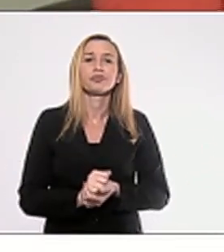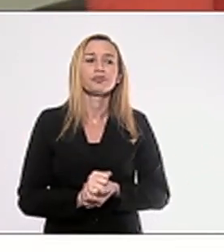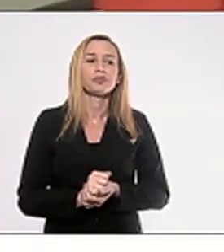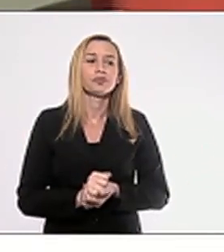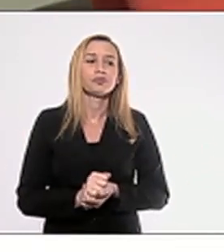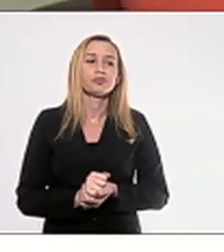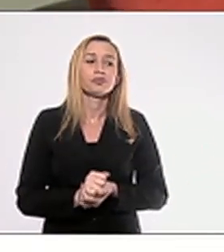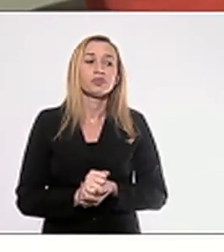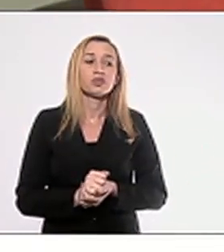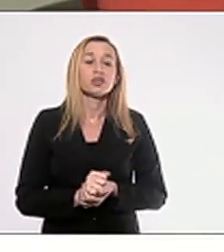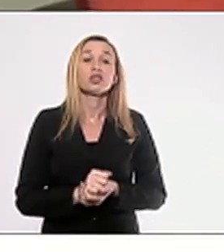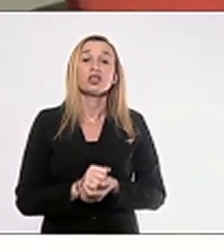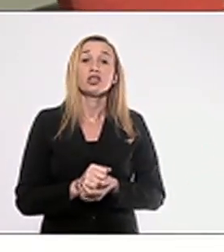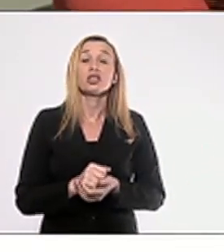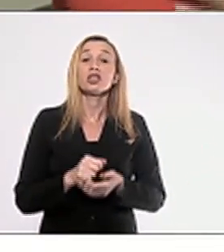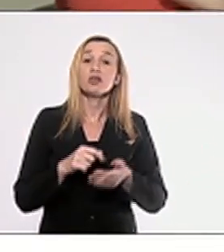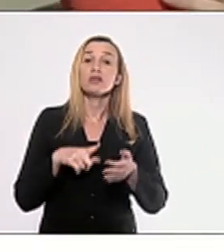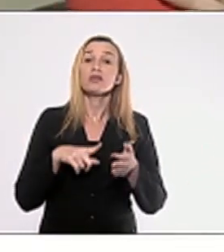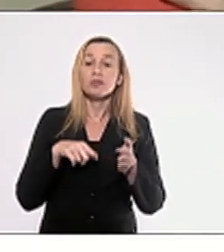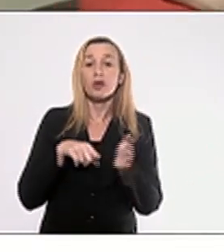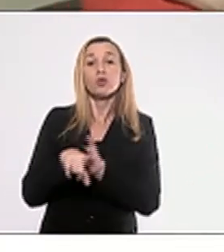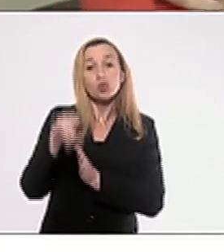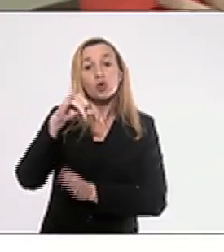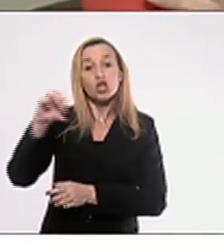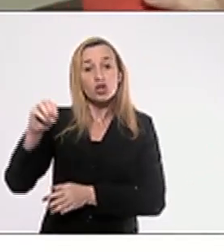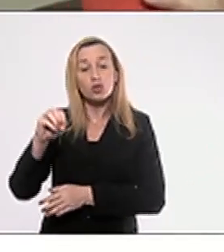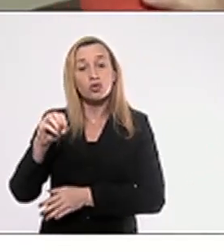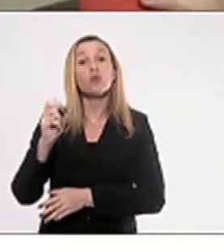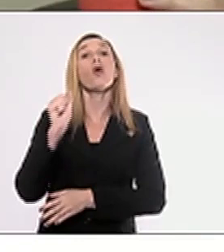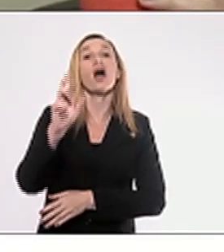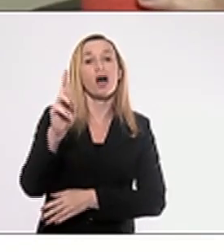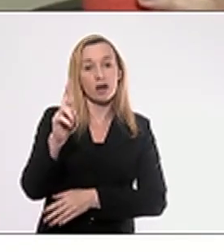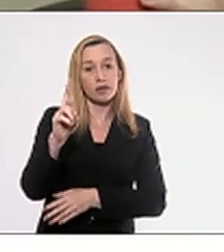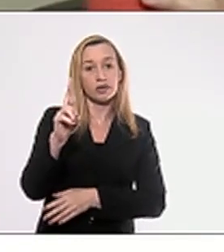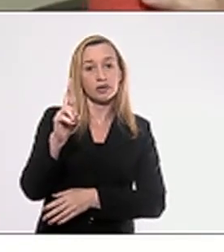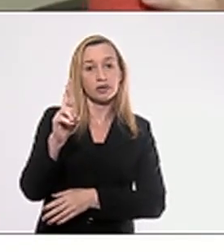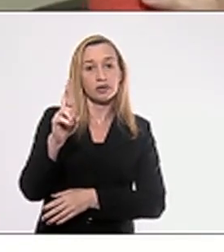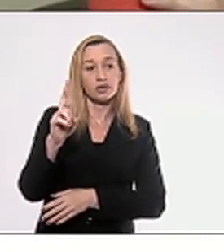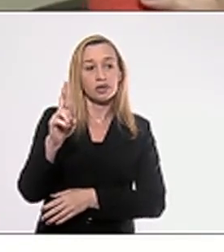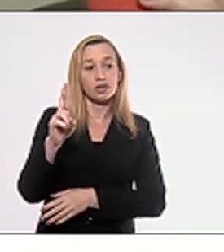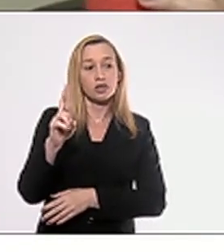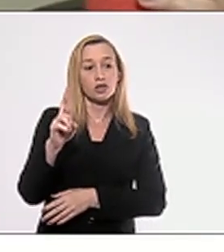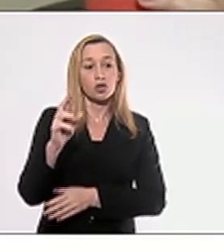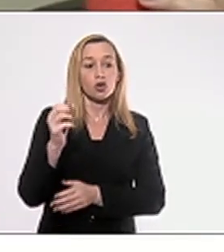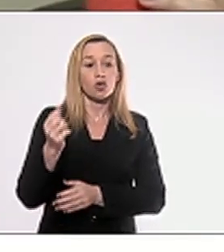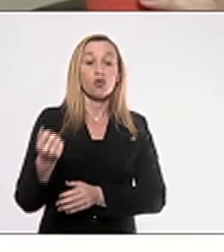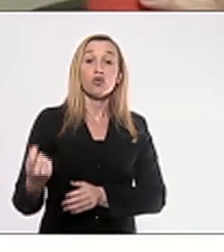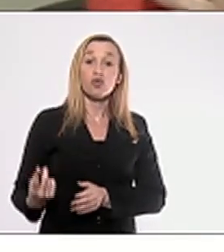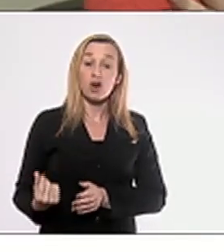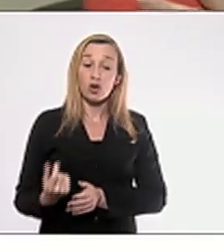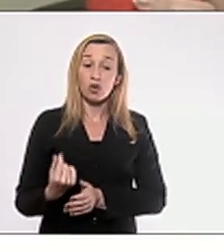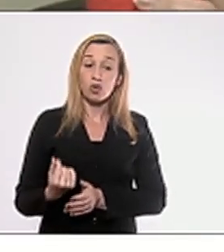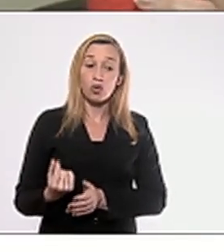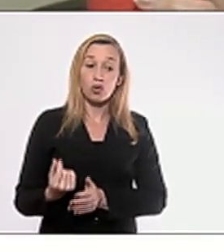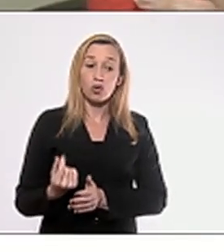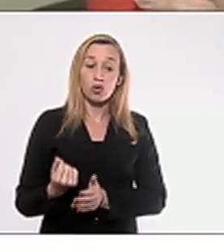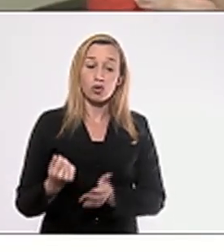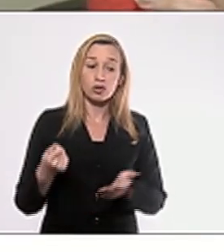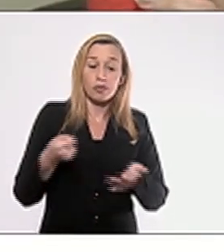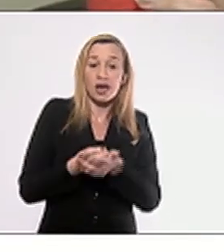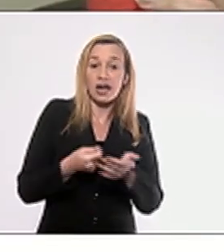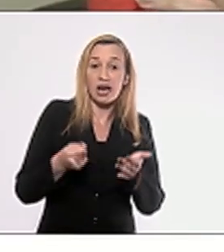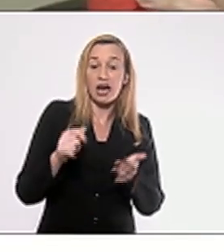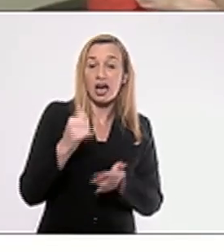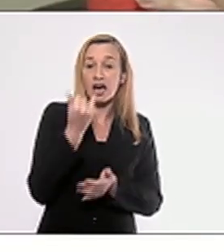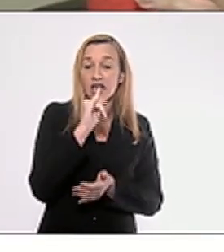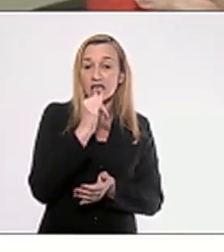que questionou exatamente isso. Questionou a questão do ar, a conta estava muito alta, era o ar. E aí o perito, o